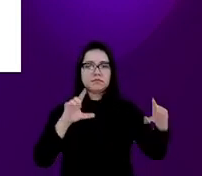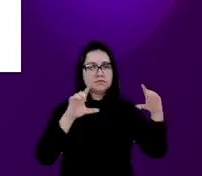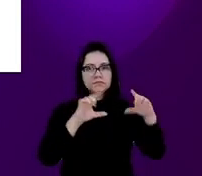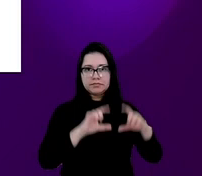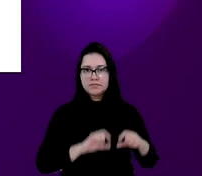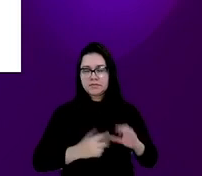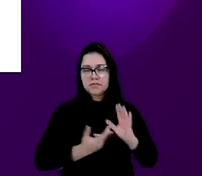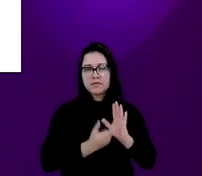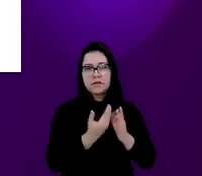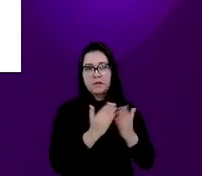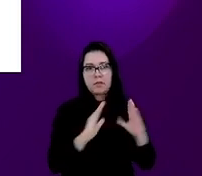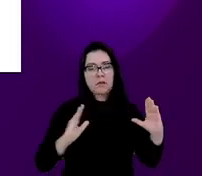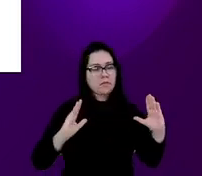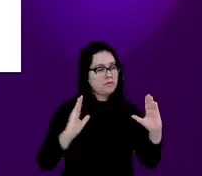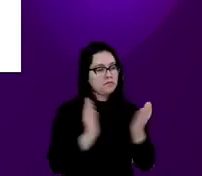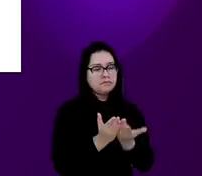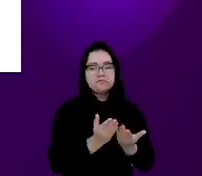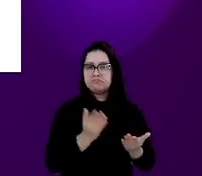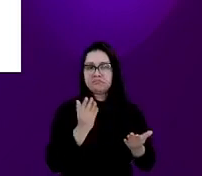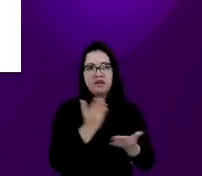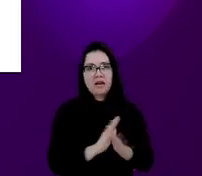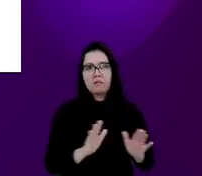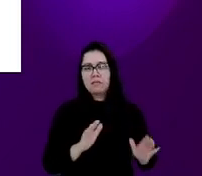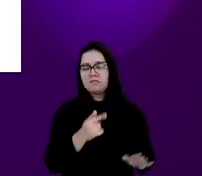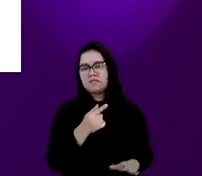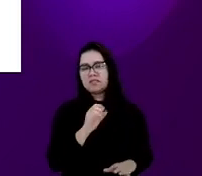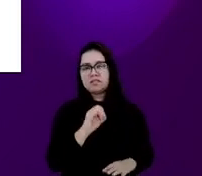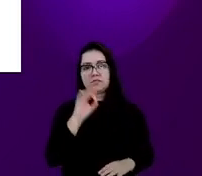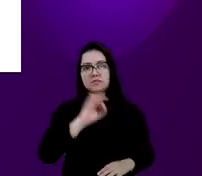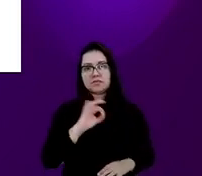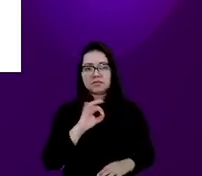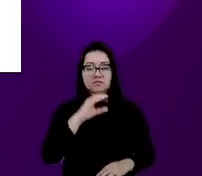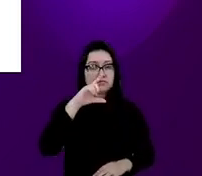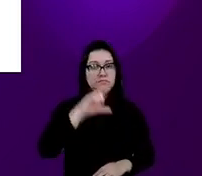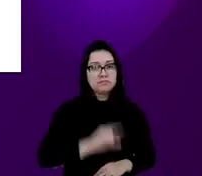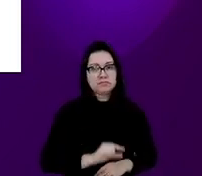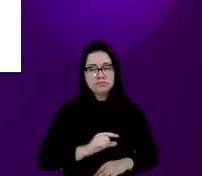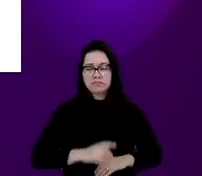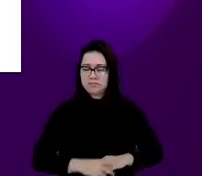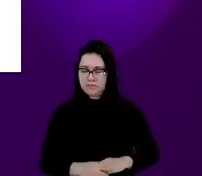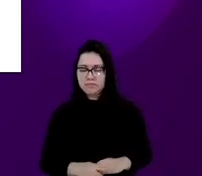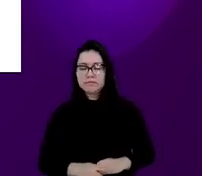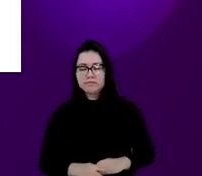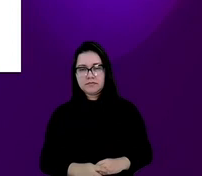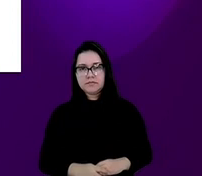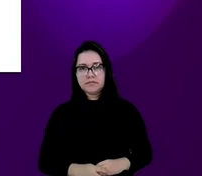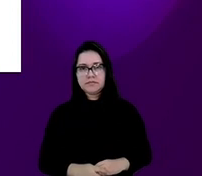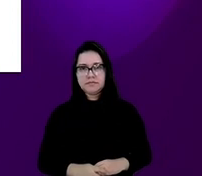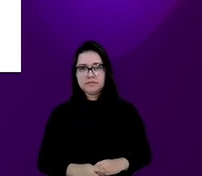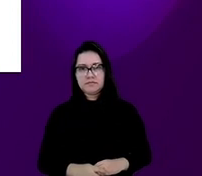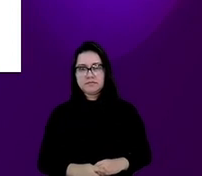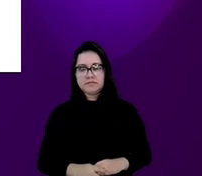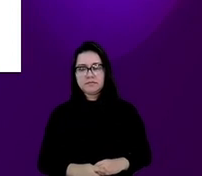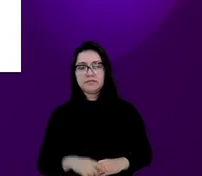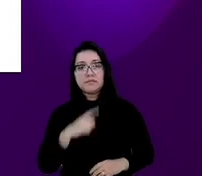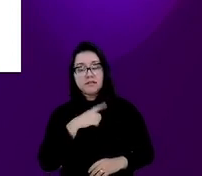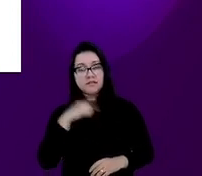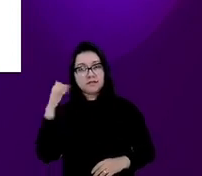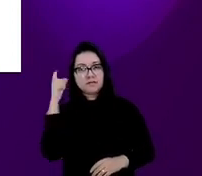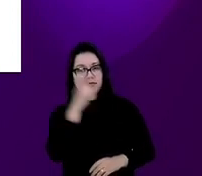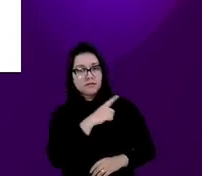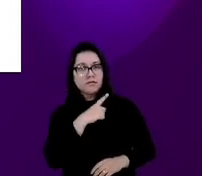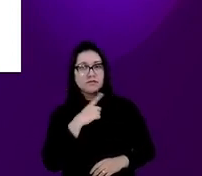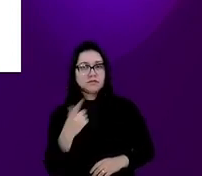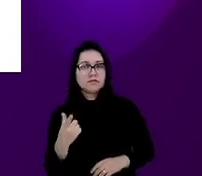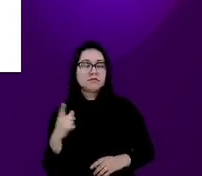no serviço. Então, isso é muito importante. Não é comparar laparoscopia e robótica, mas cirurgia aberta e laparoscopia. Uma vez que você tem uma dificuldade, isso é em termos mundial